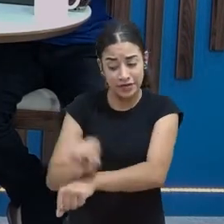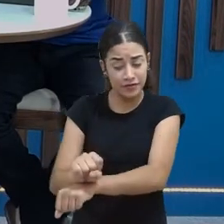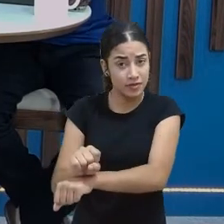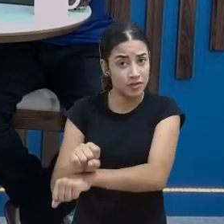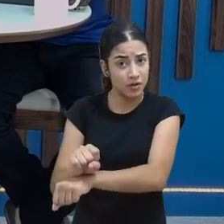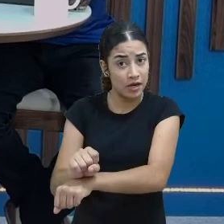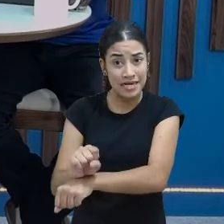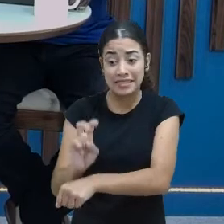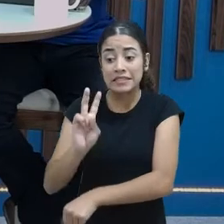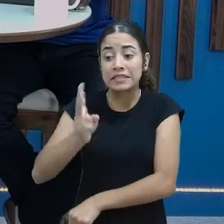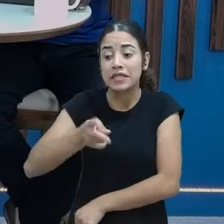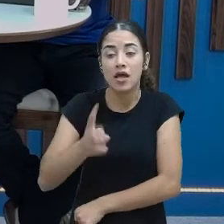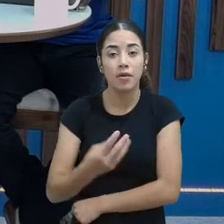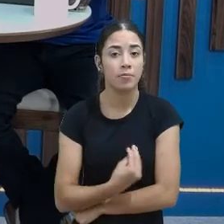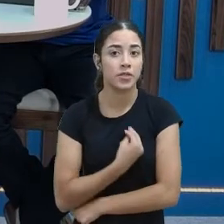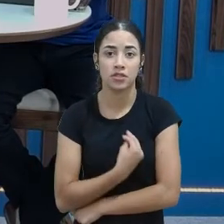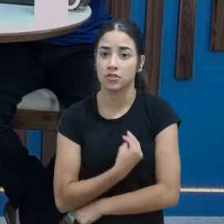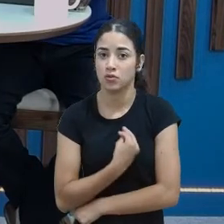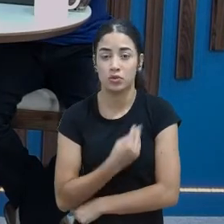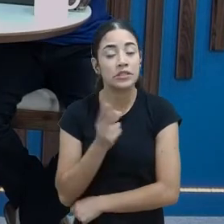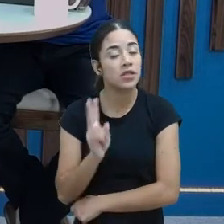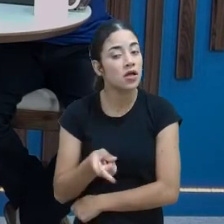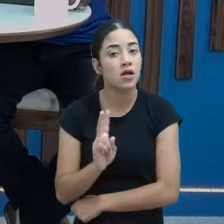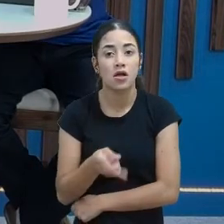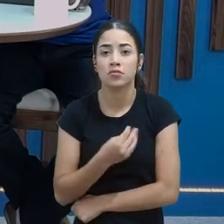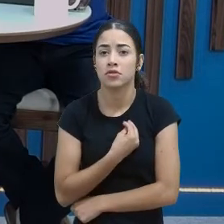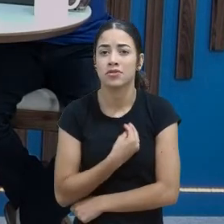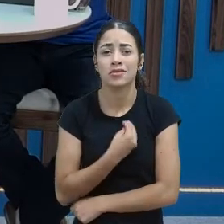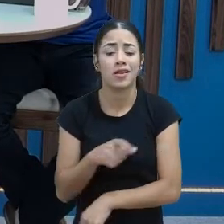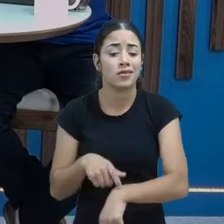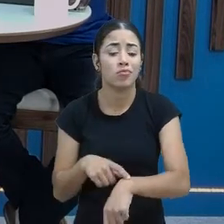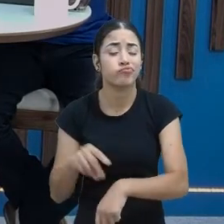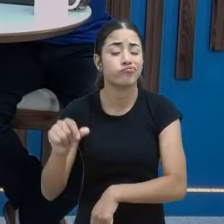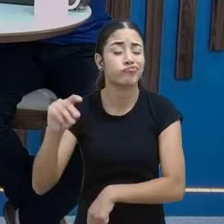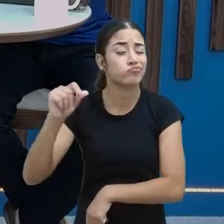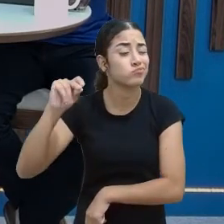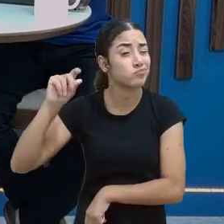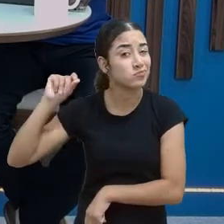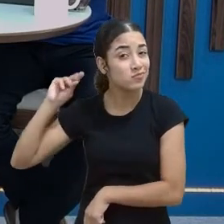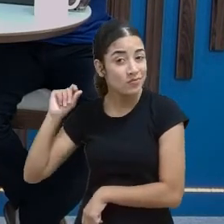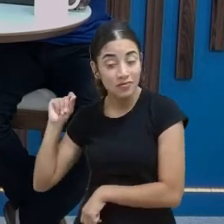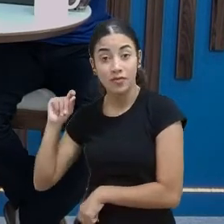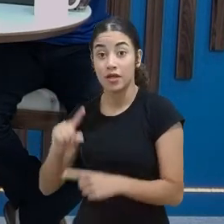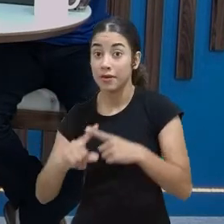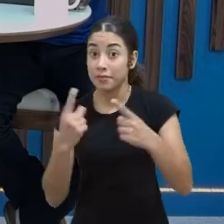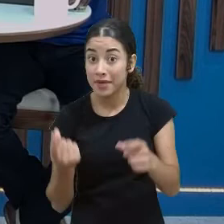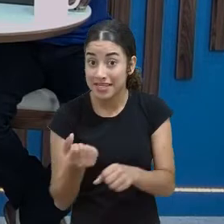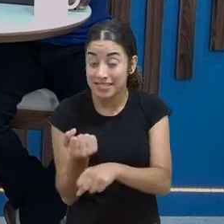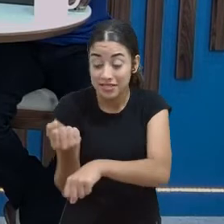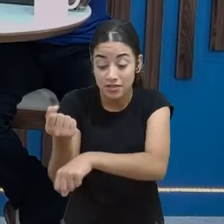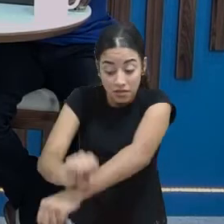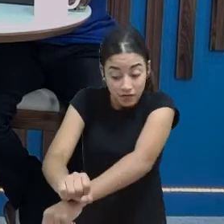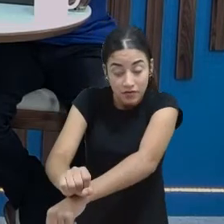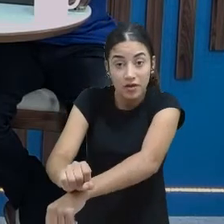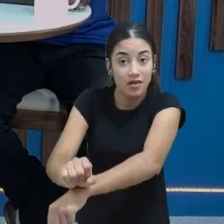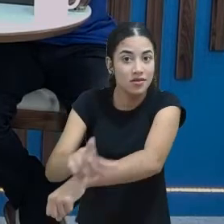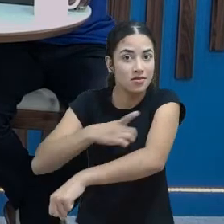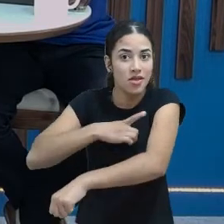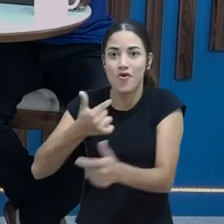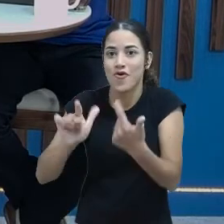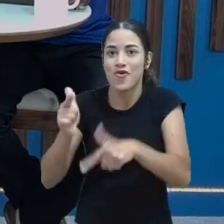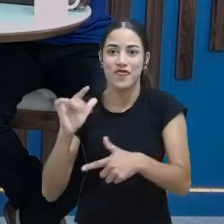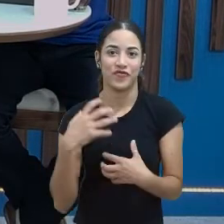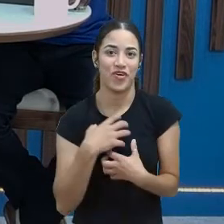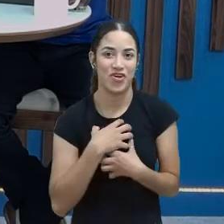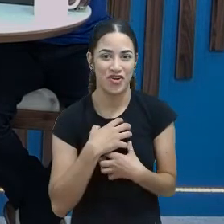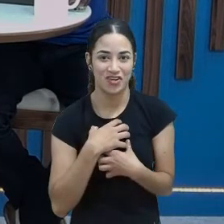ela sempre existiu, né, desde os tempos antigos. Só que a escravidão, ela tinha outras